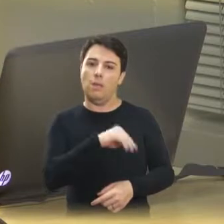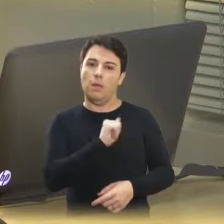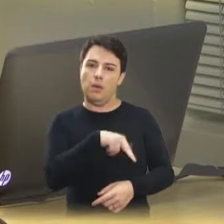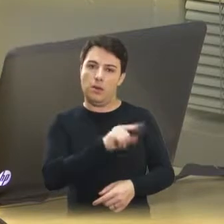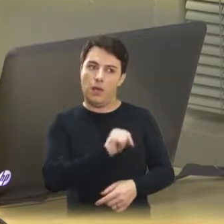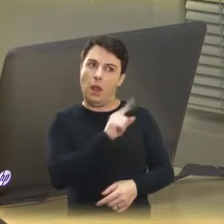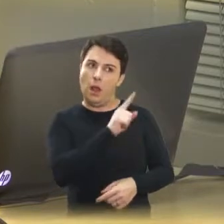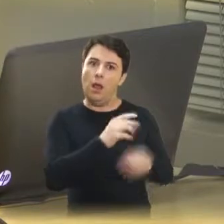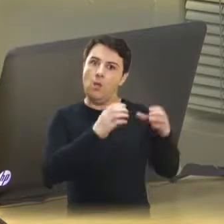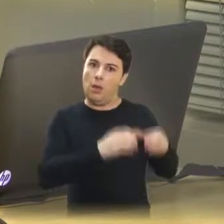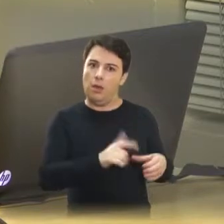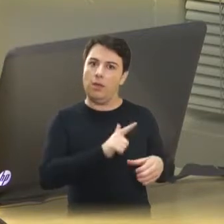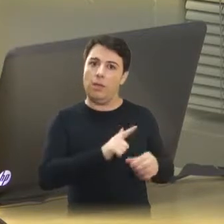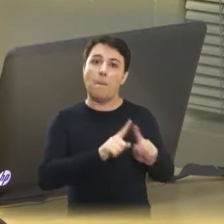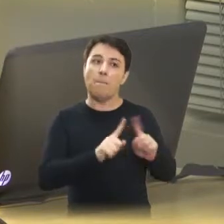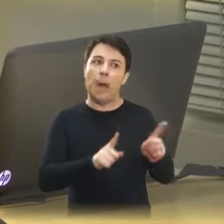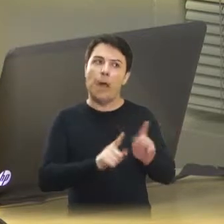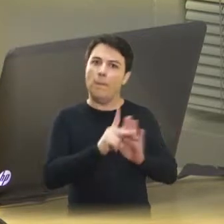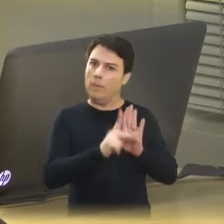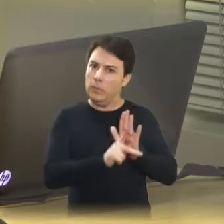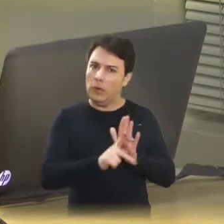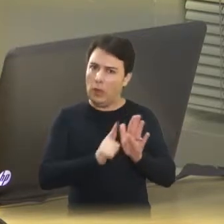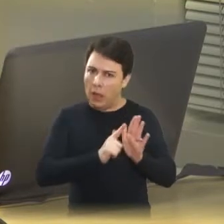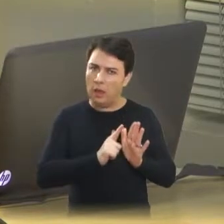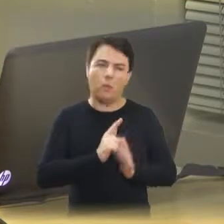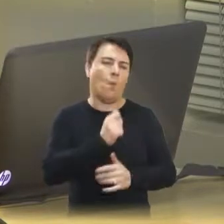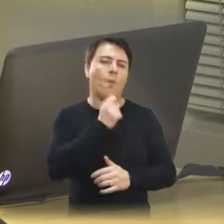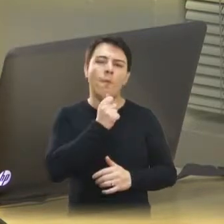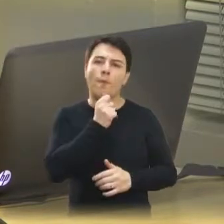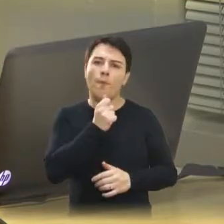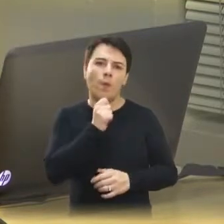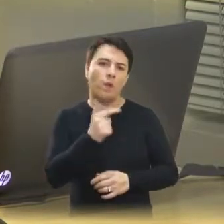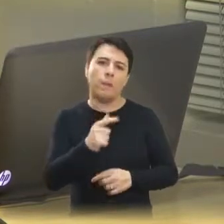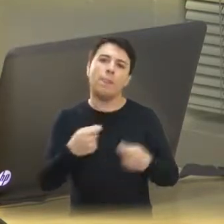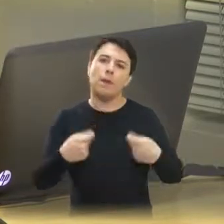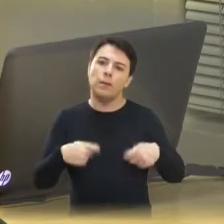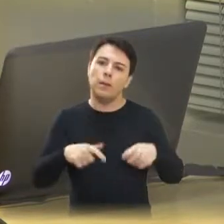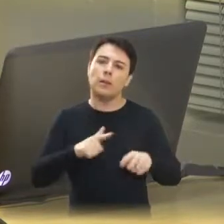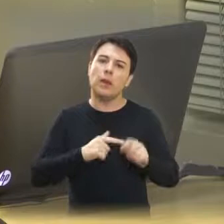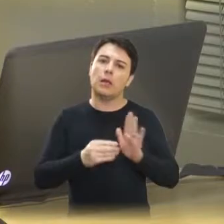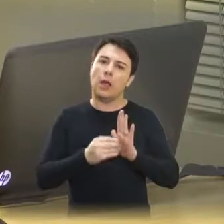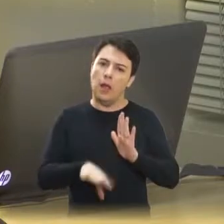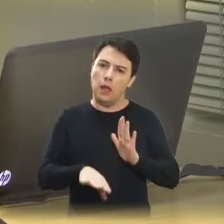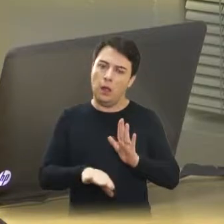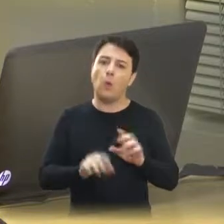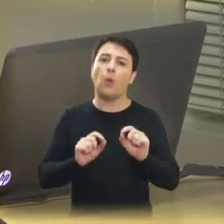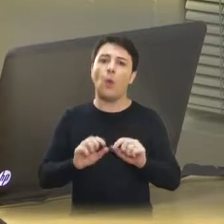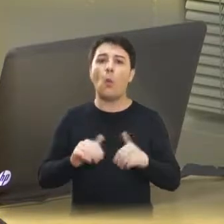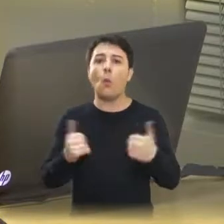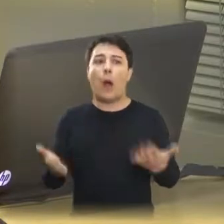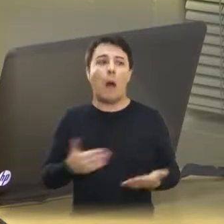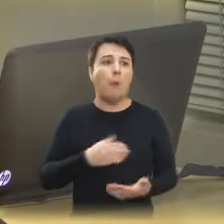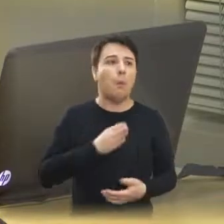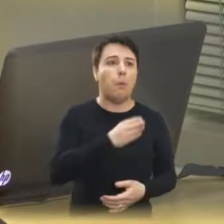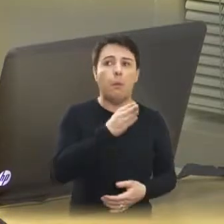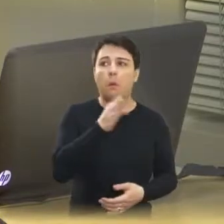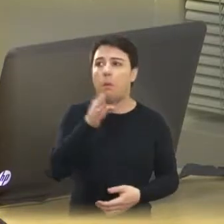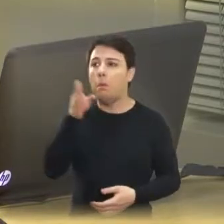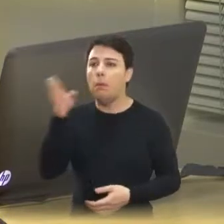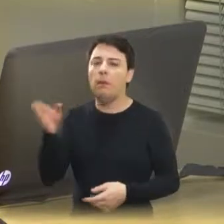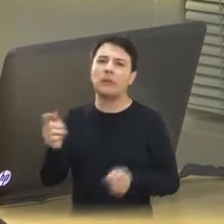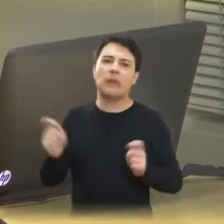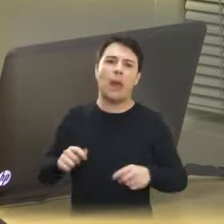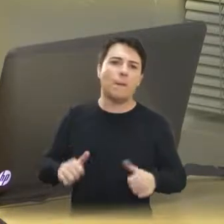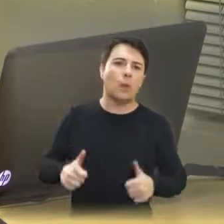nessa região, mas não tem projeto de tudo, não tem projeto. A gente tem que indicar quais são os caminhos para